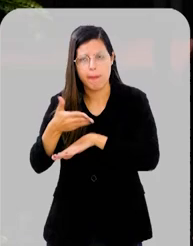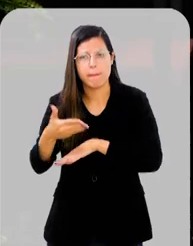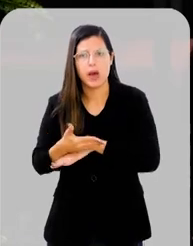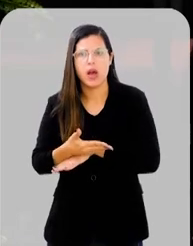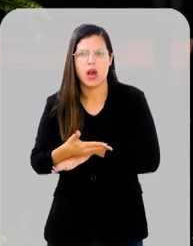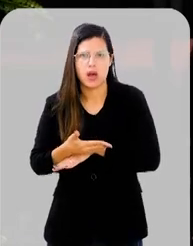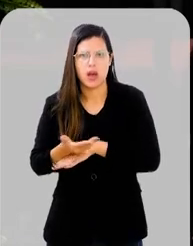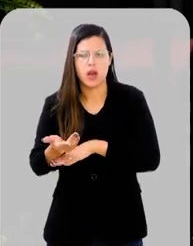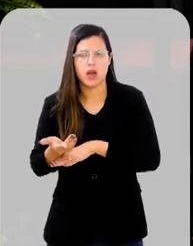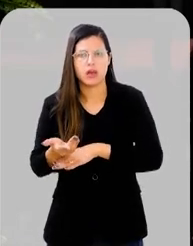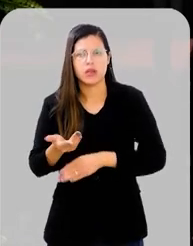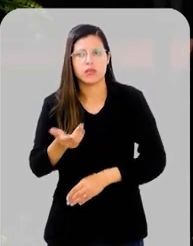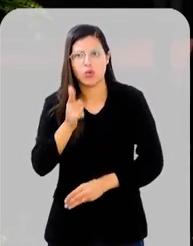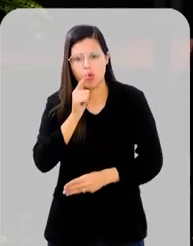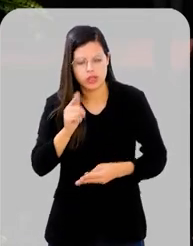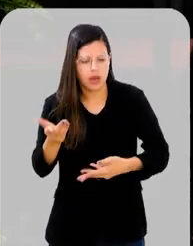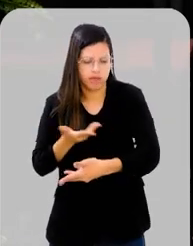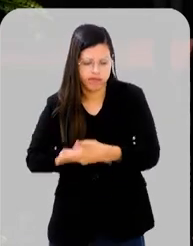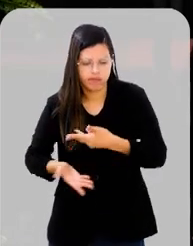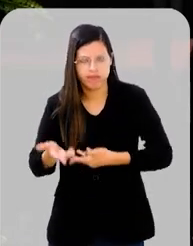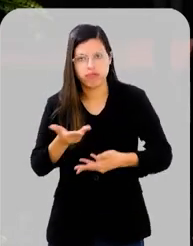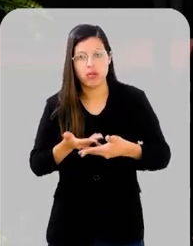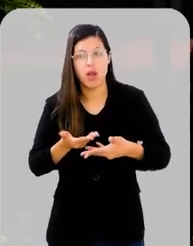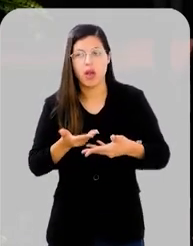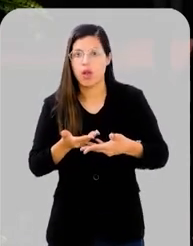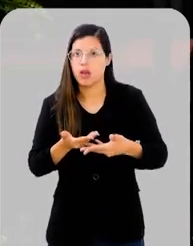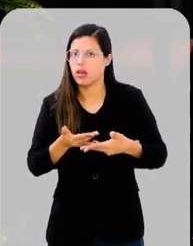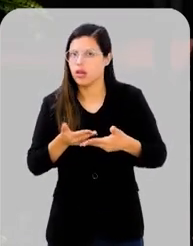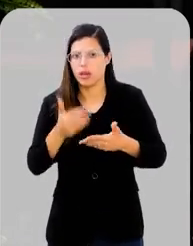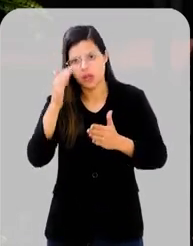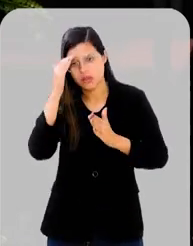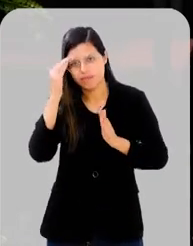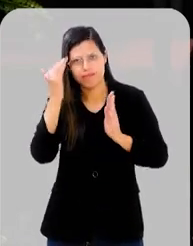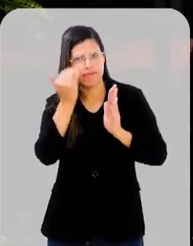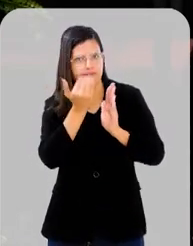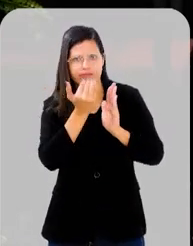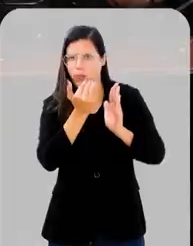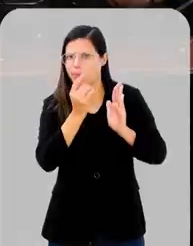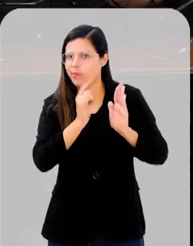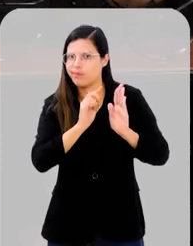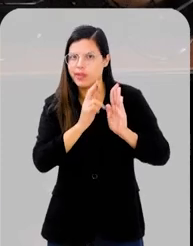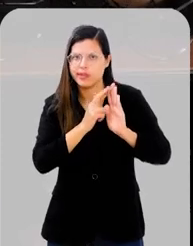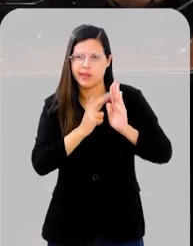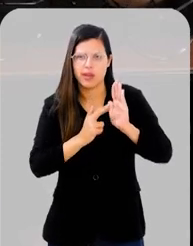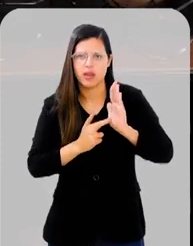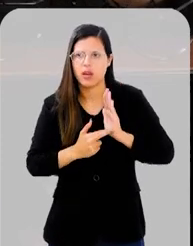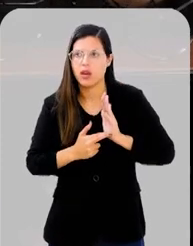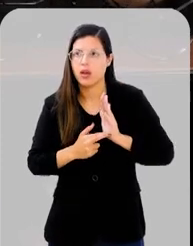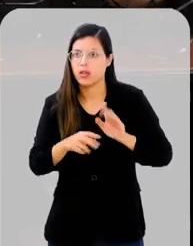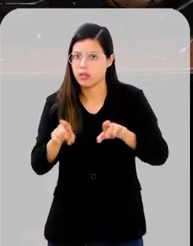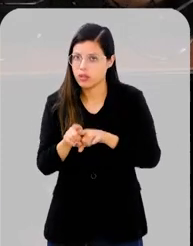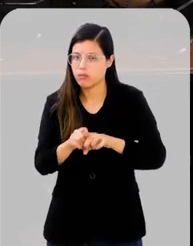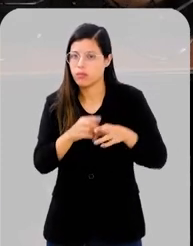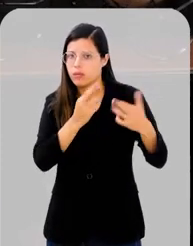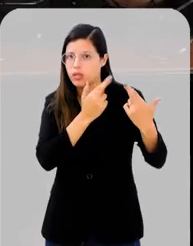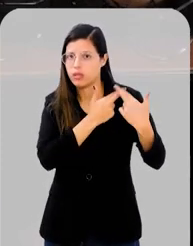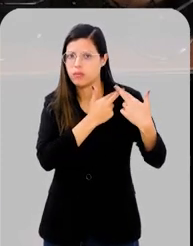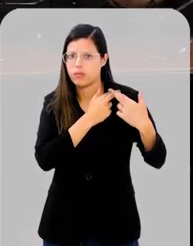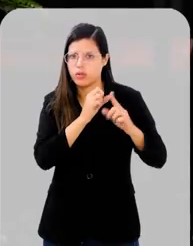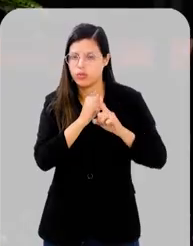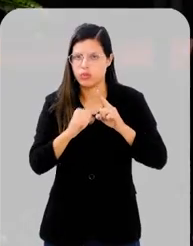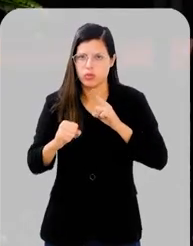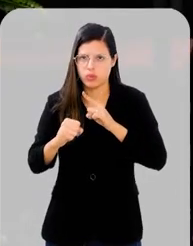a a responsabilidade social dessas empresas não tá sendo observada realmente existe